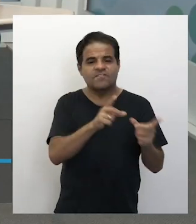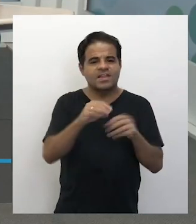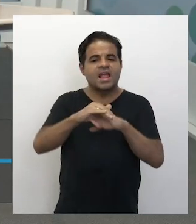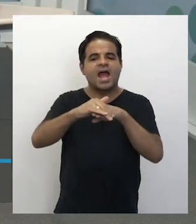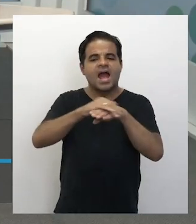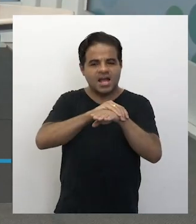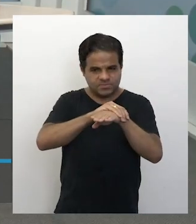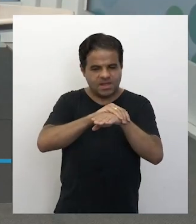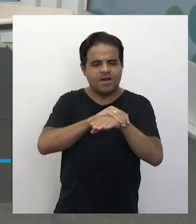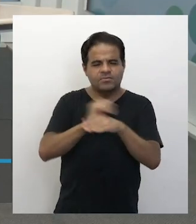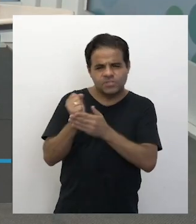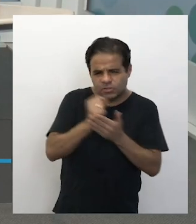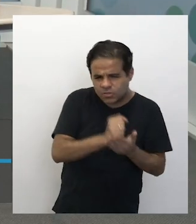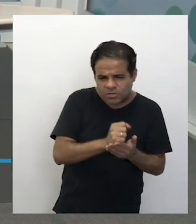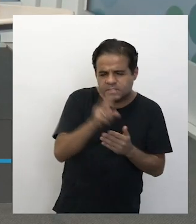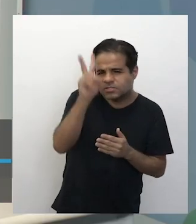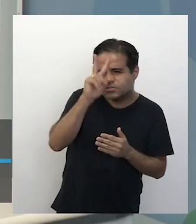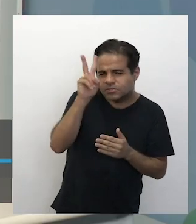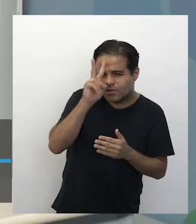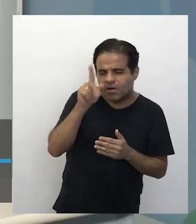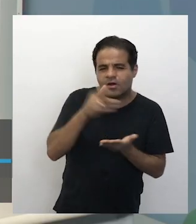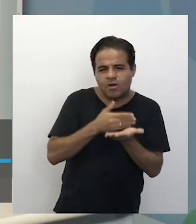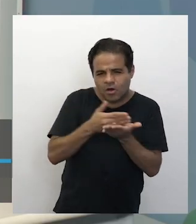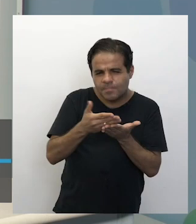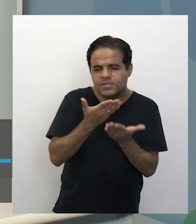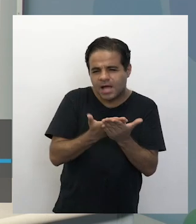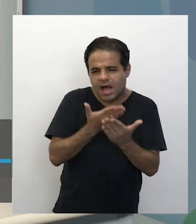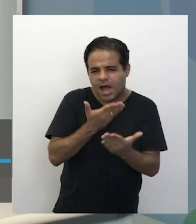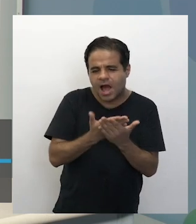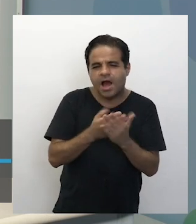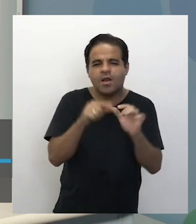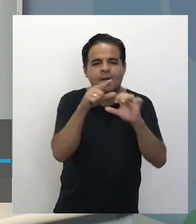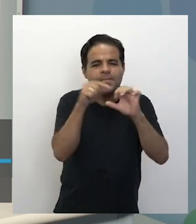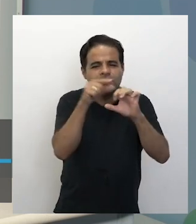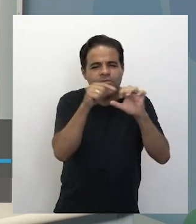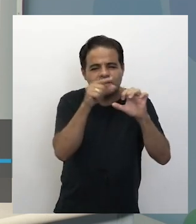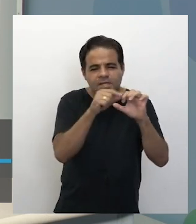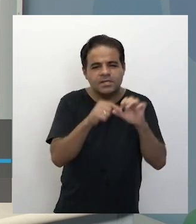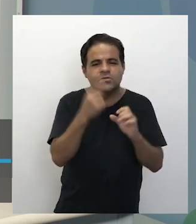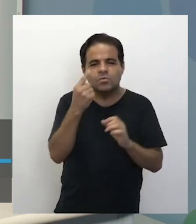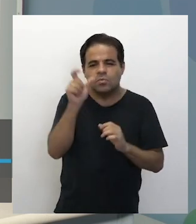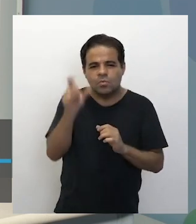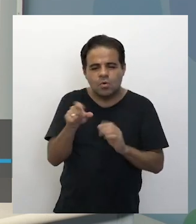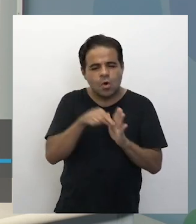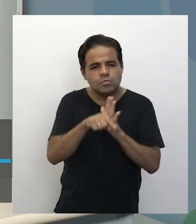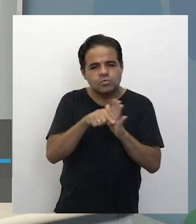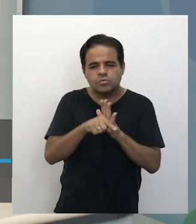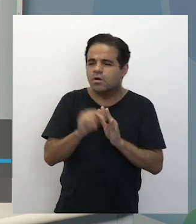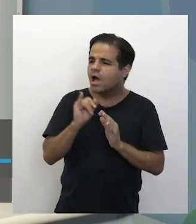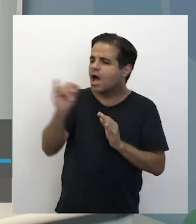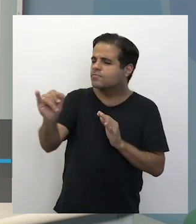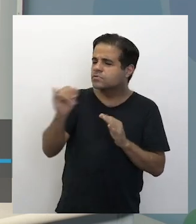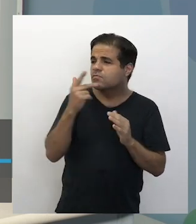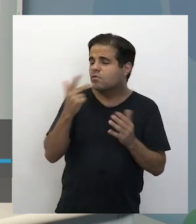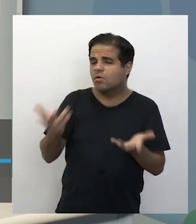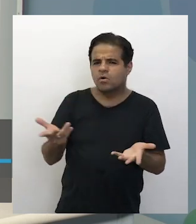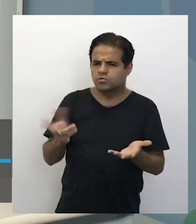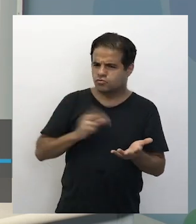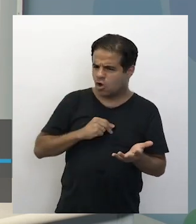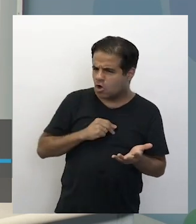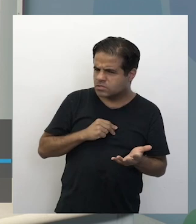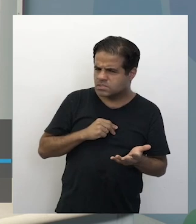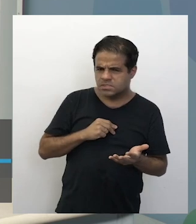trouxe essa história para a gente no começo da nossa aula de empreendedorismo. Então, um consultor foi lá e disse assim, nossa,